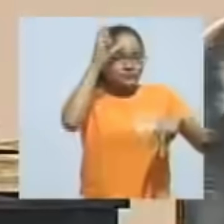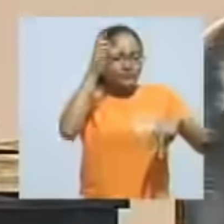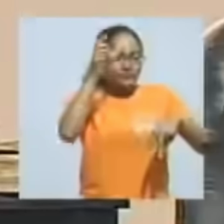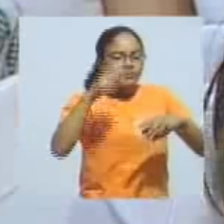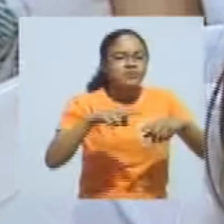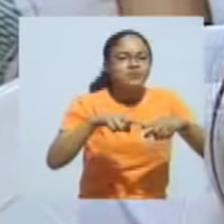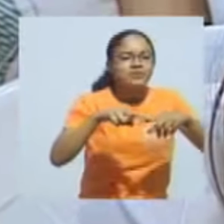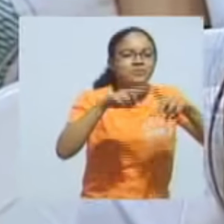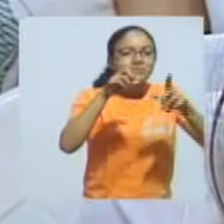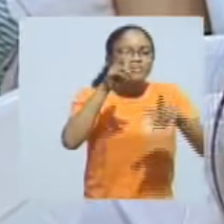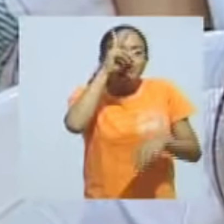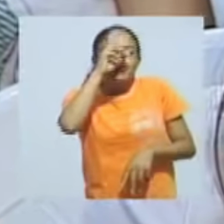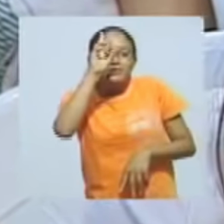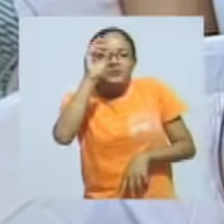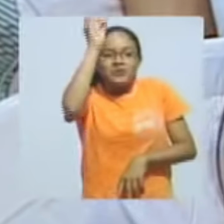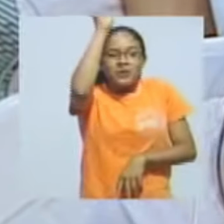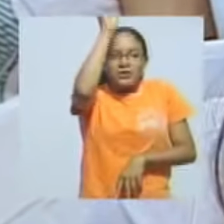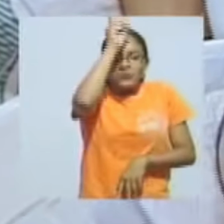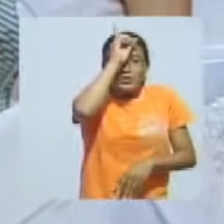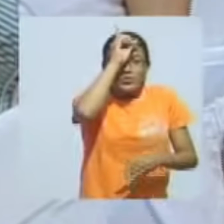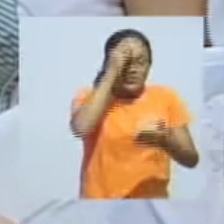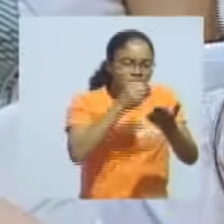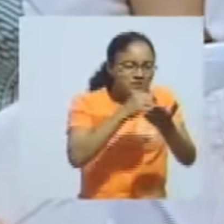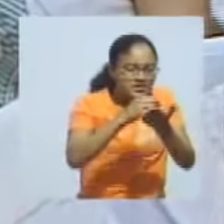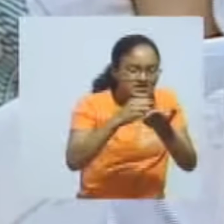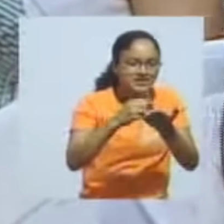escrever. Escreva!